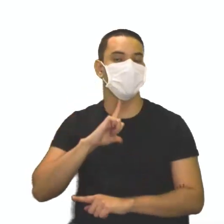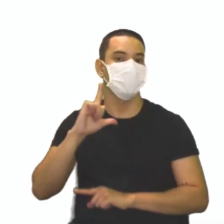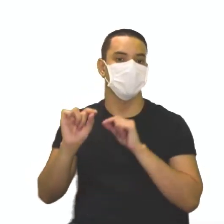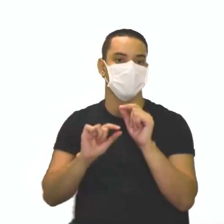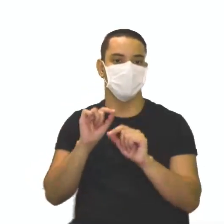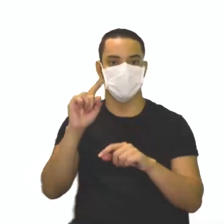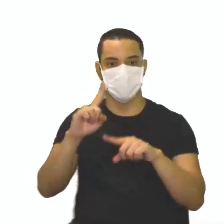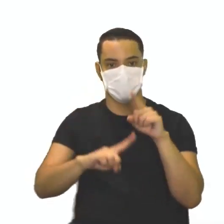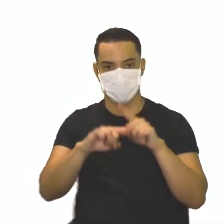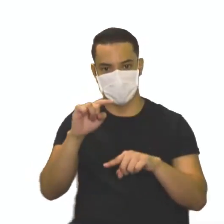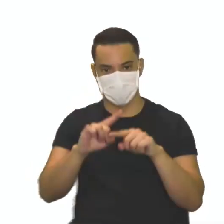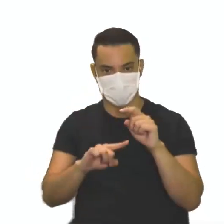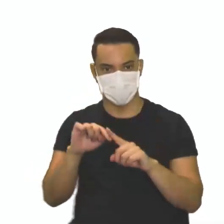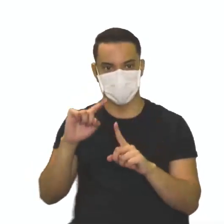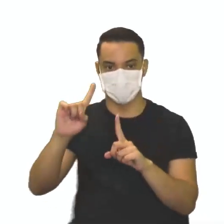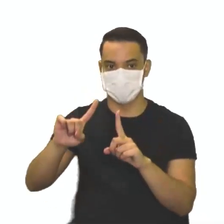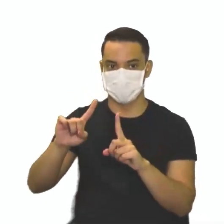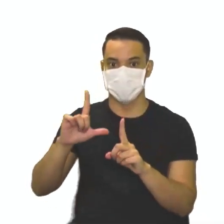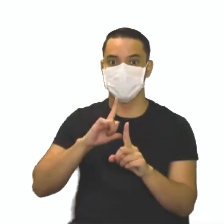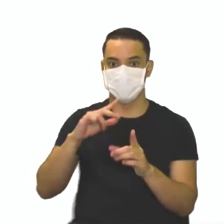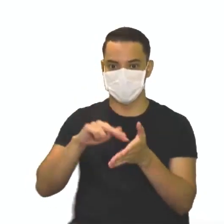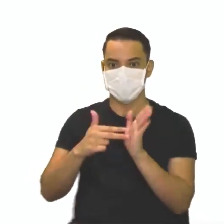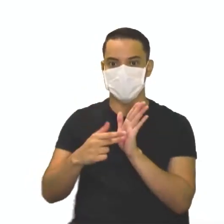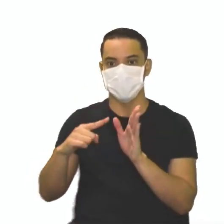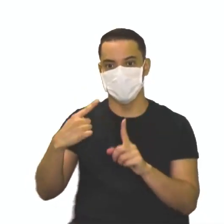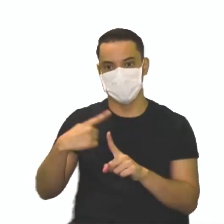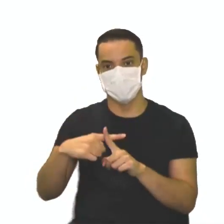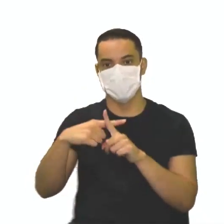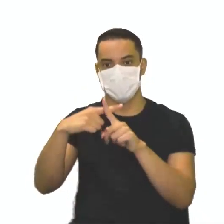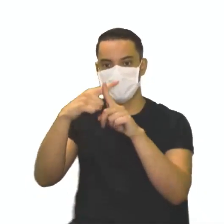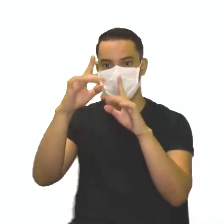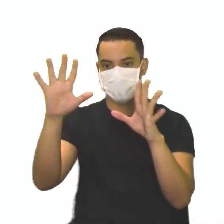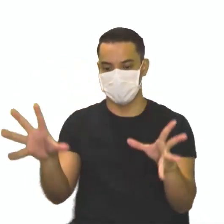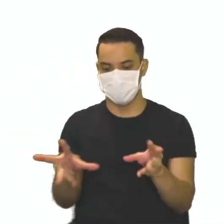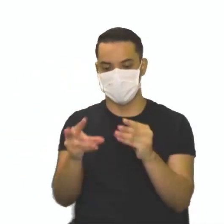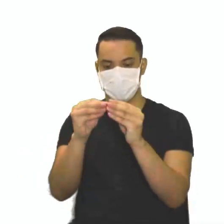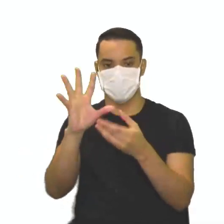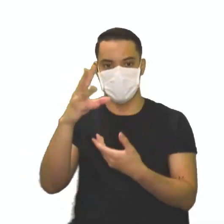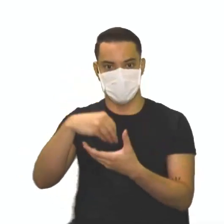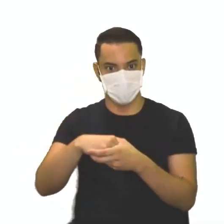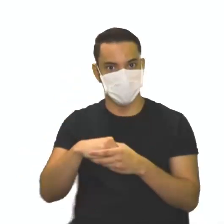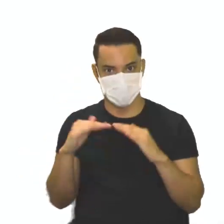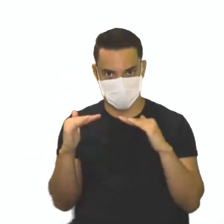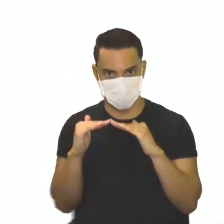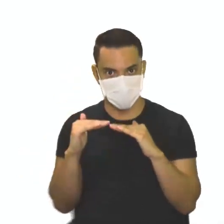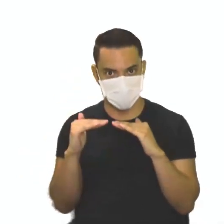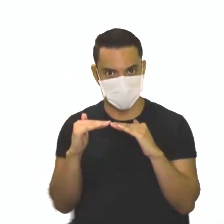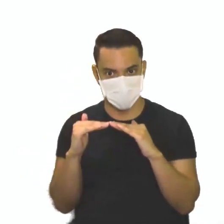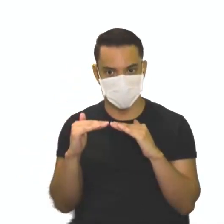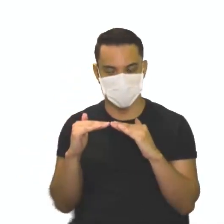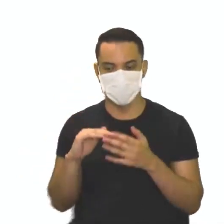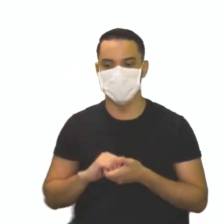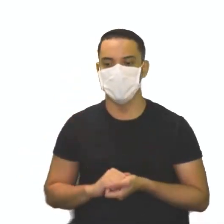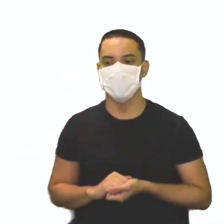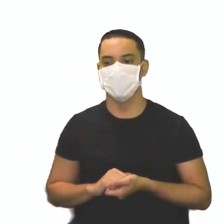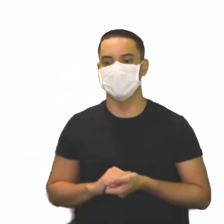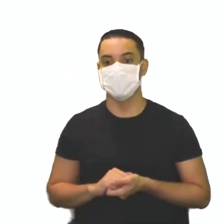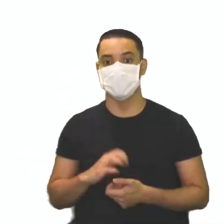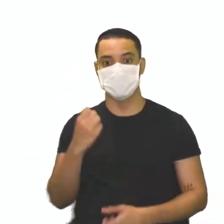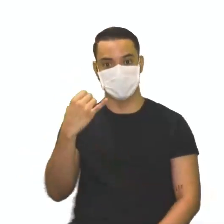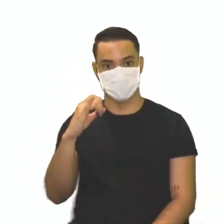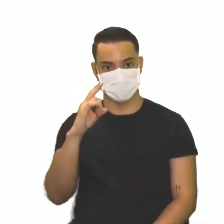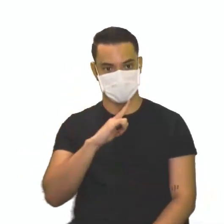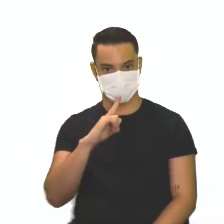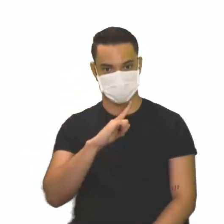um corpo positivamente carregado. Concordam comigo? Ok? Então, se ele